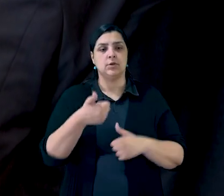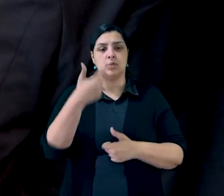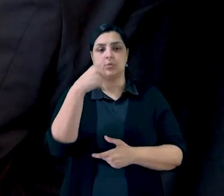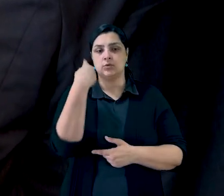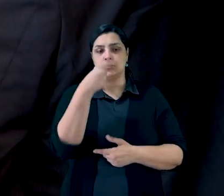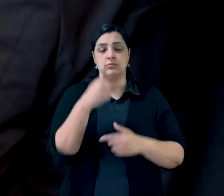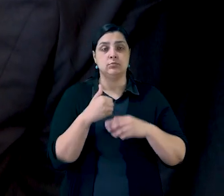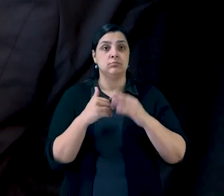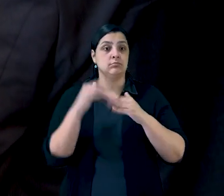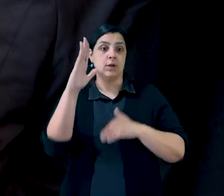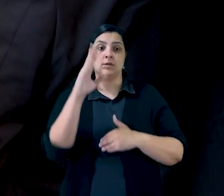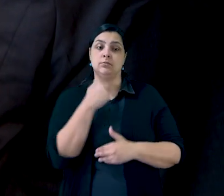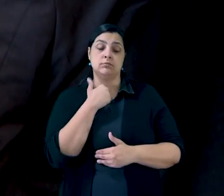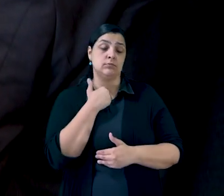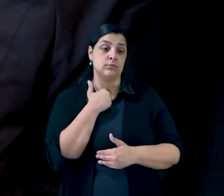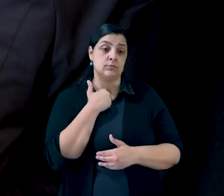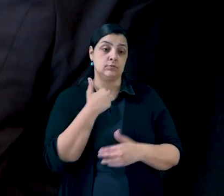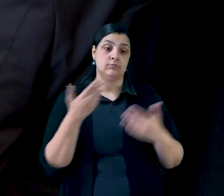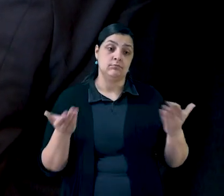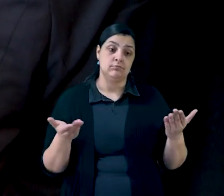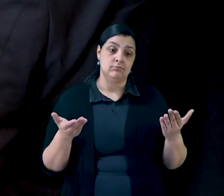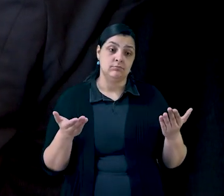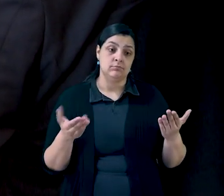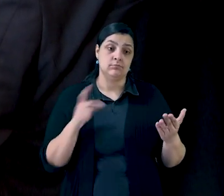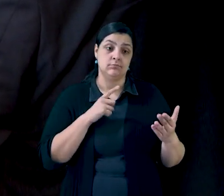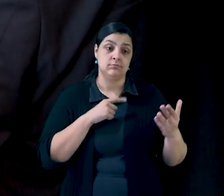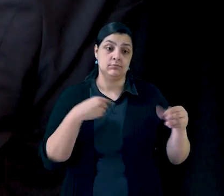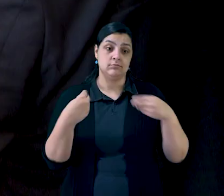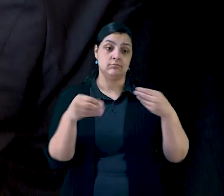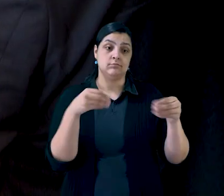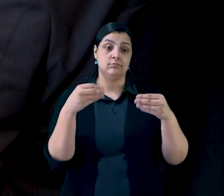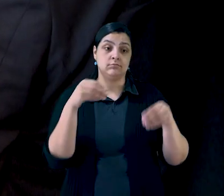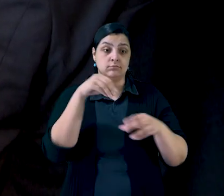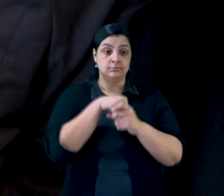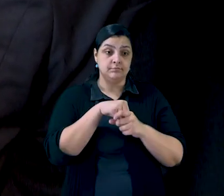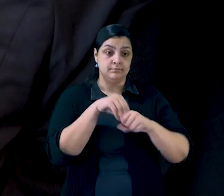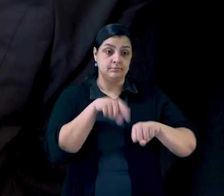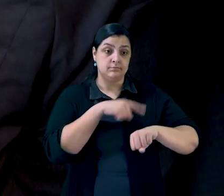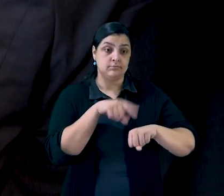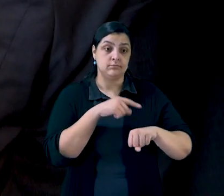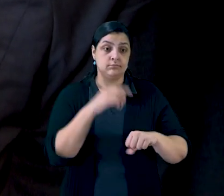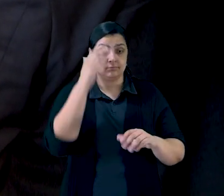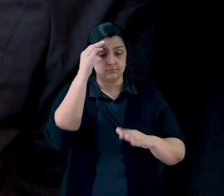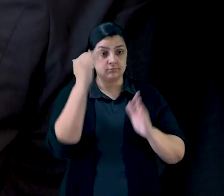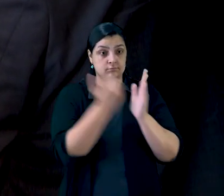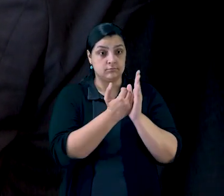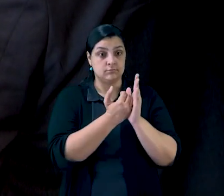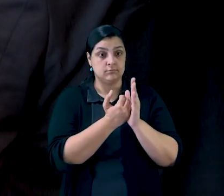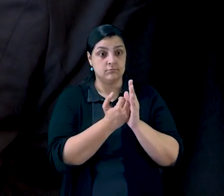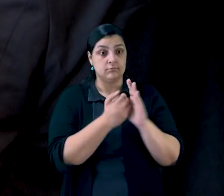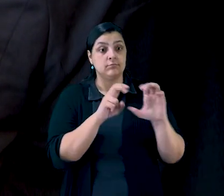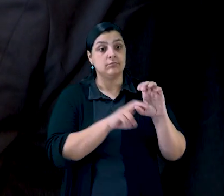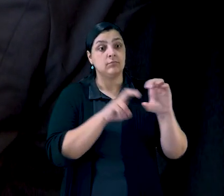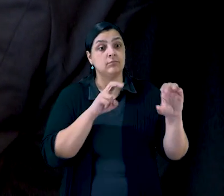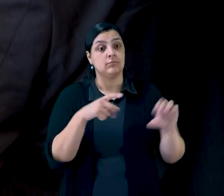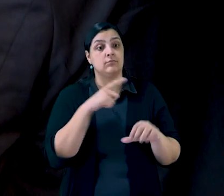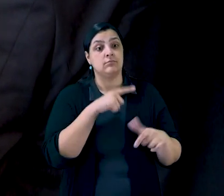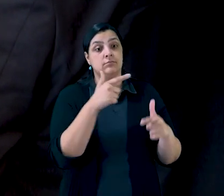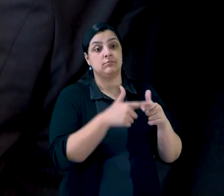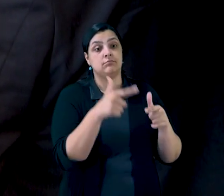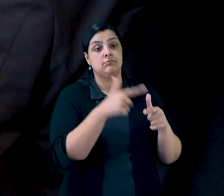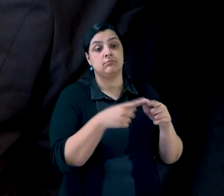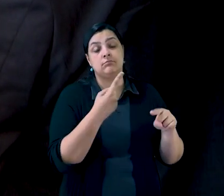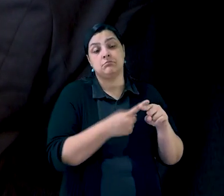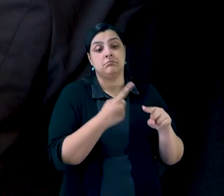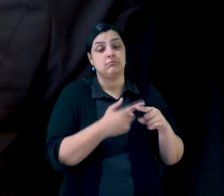que 12 horas por dia. Então, o que ele tem ali é a elasticidade ali de trabalhar dentro da jornada dele para cumprir isso. O autônomo é que